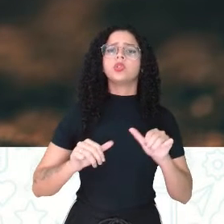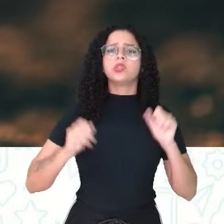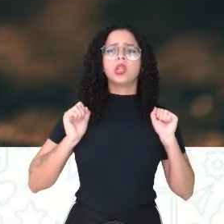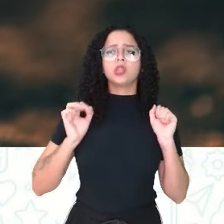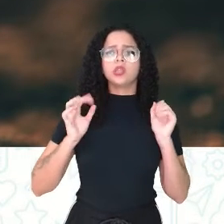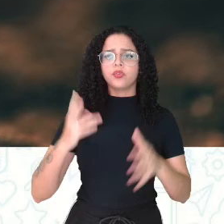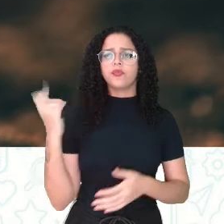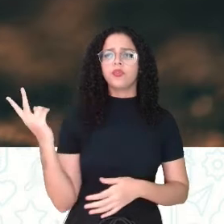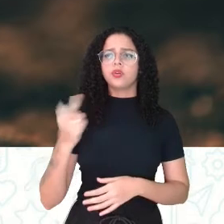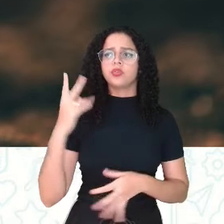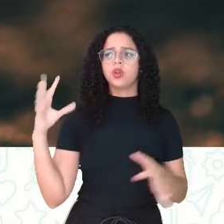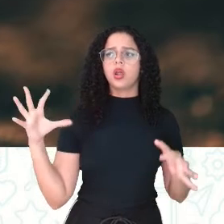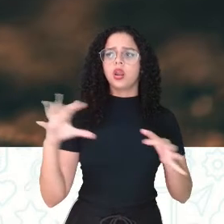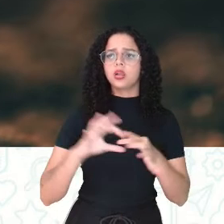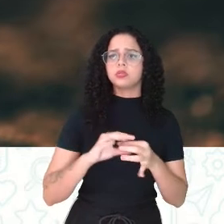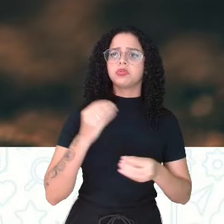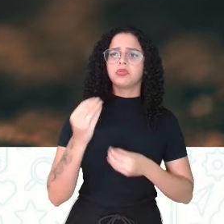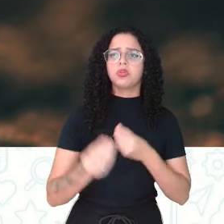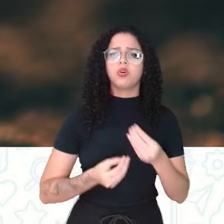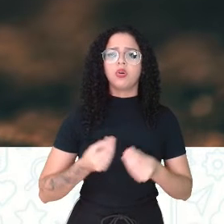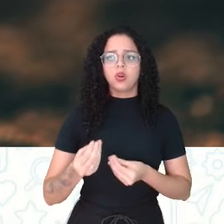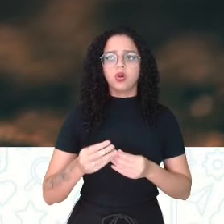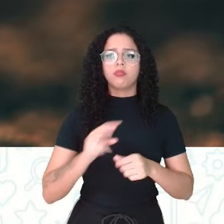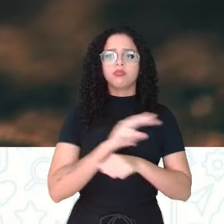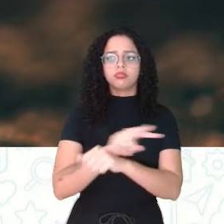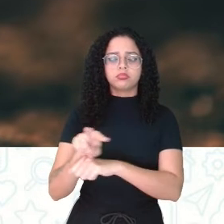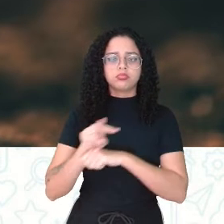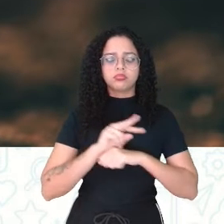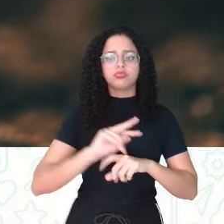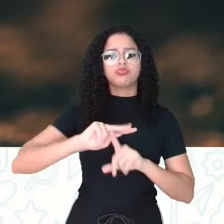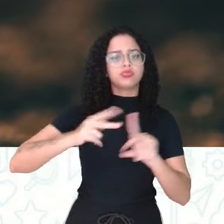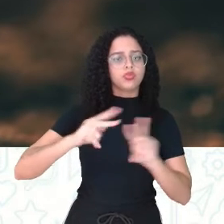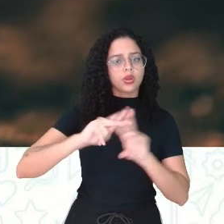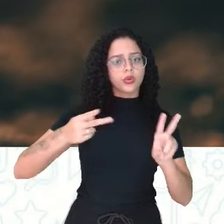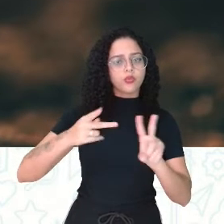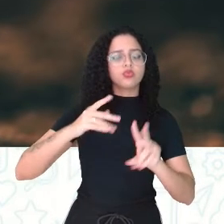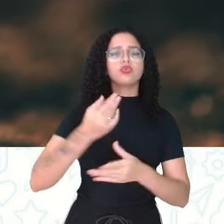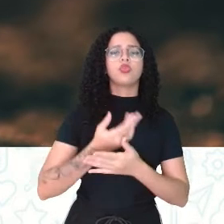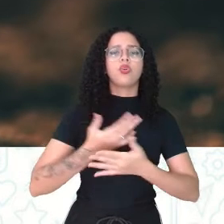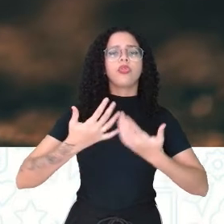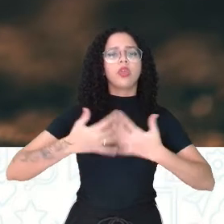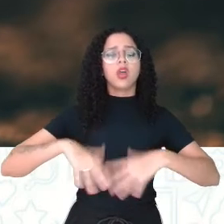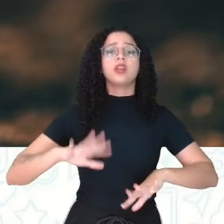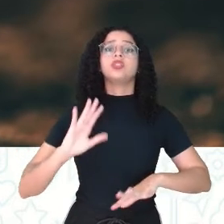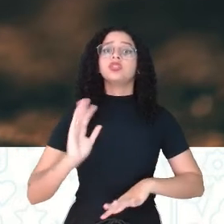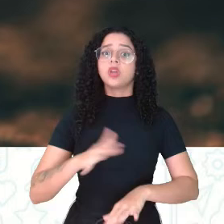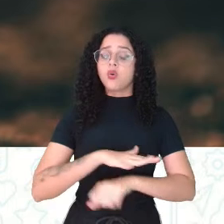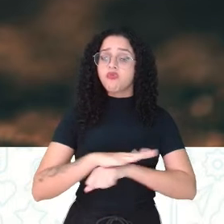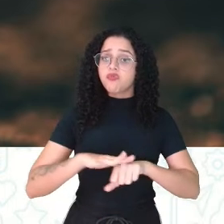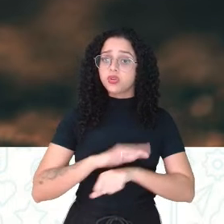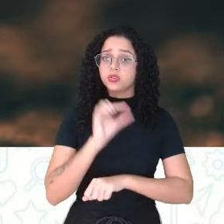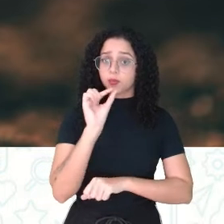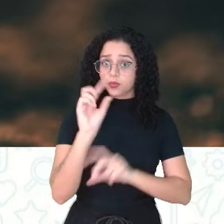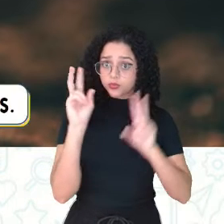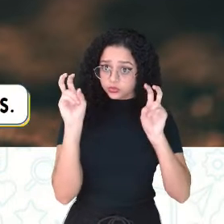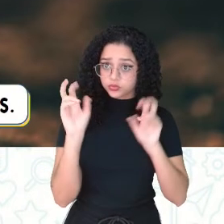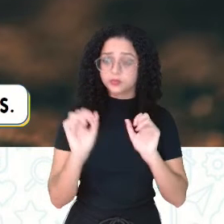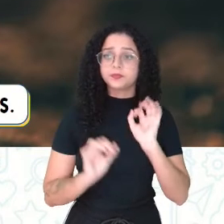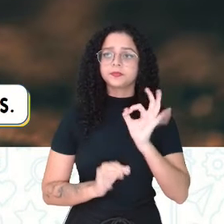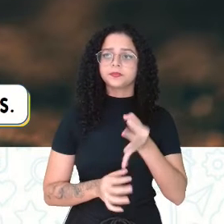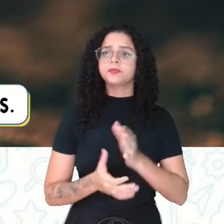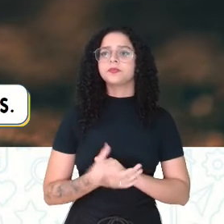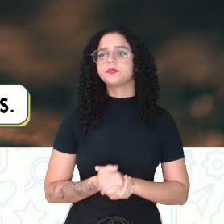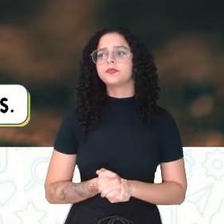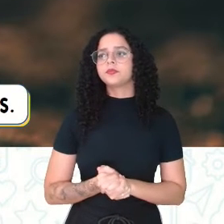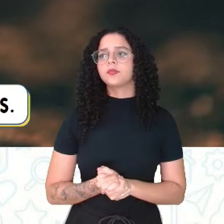valores em relação ao manejo e conservação dos recursos naturais. A gente já conversou um pouquinho sobre isso, certo?